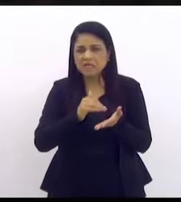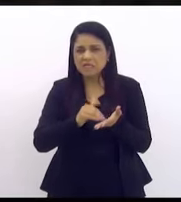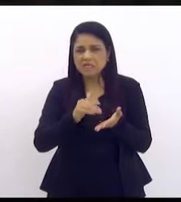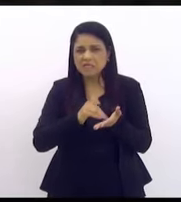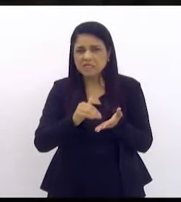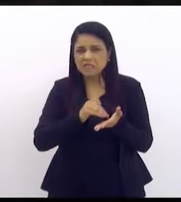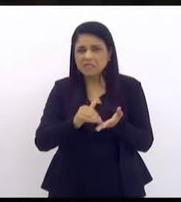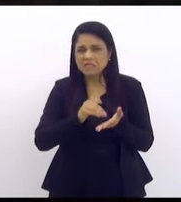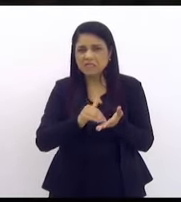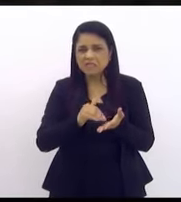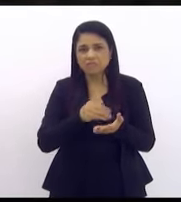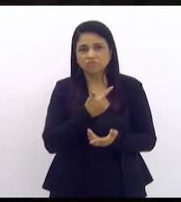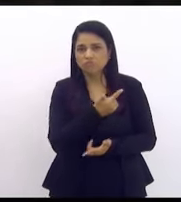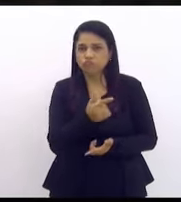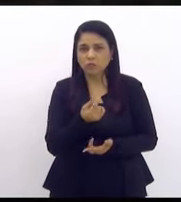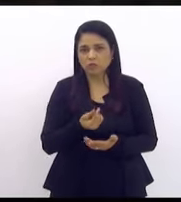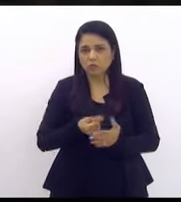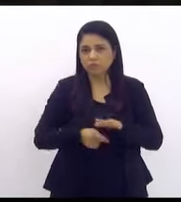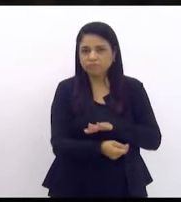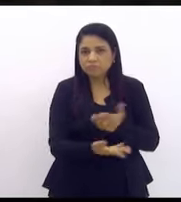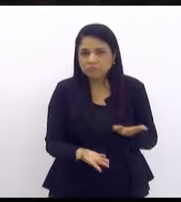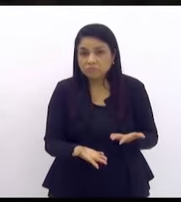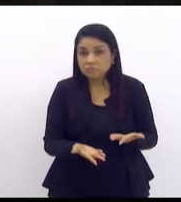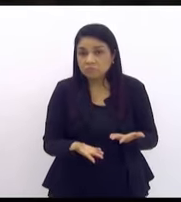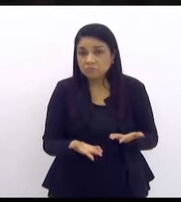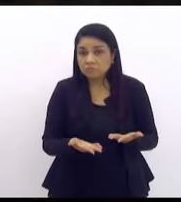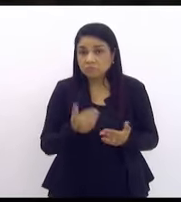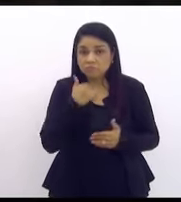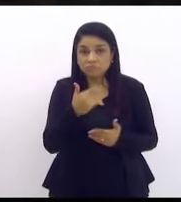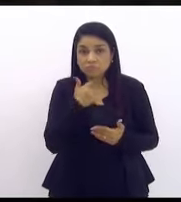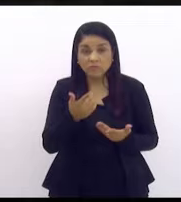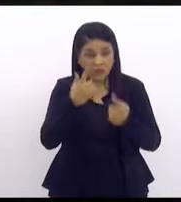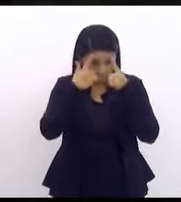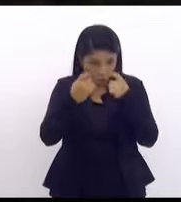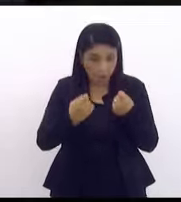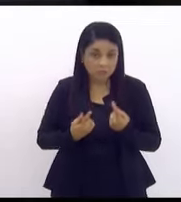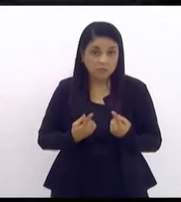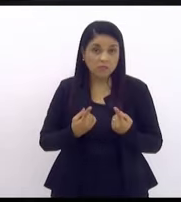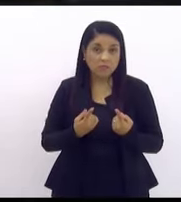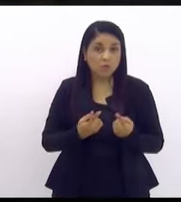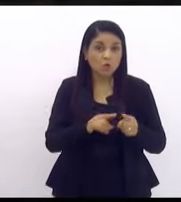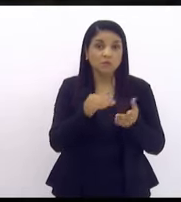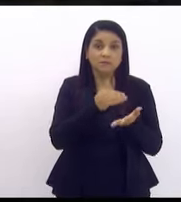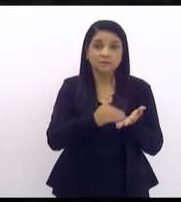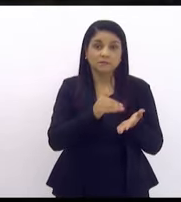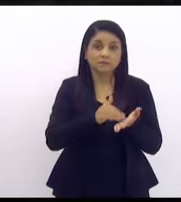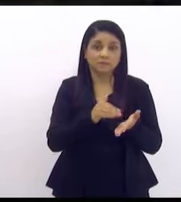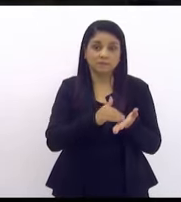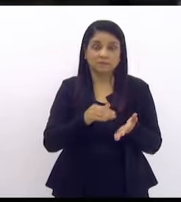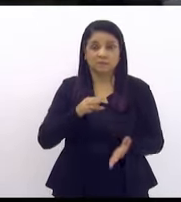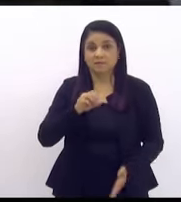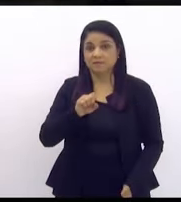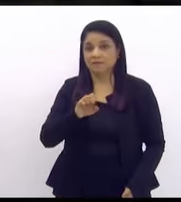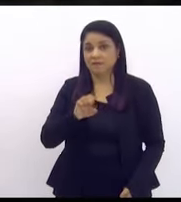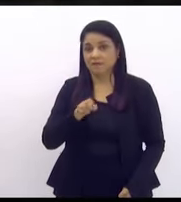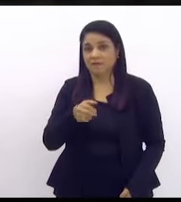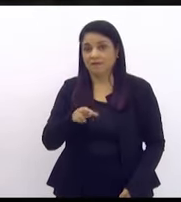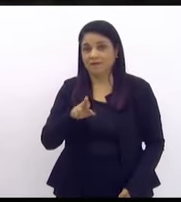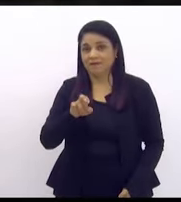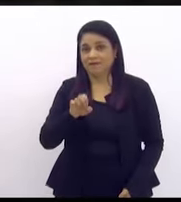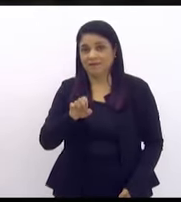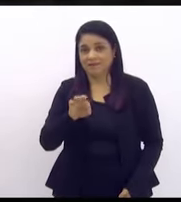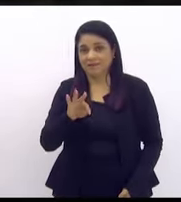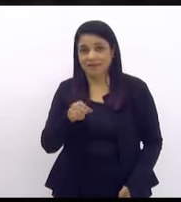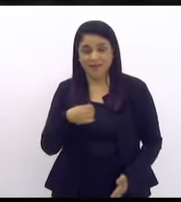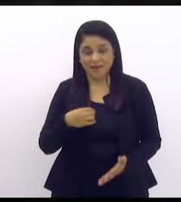mulheres sem dinheiro. E aí é outra violência com a própria secretária. Afinal de contas, dá uma